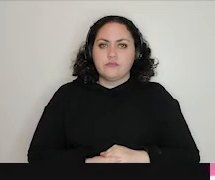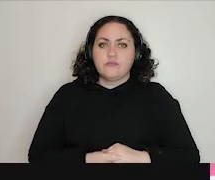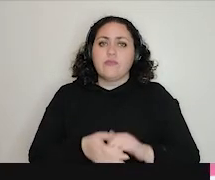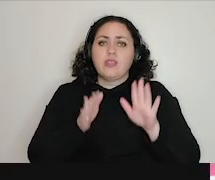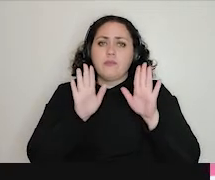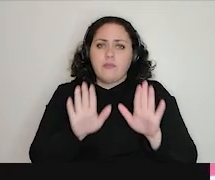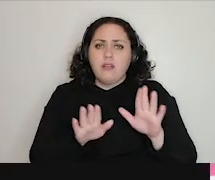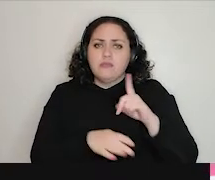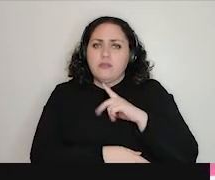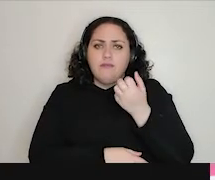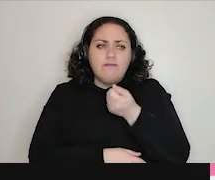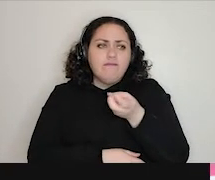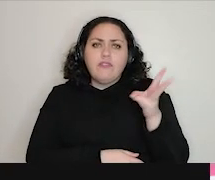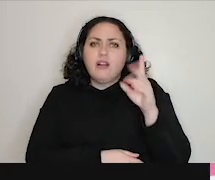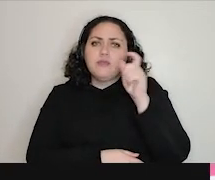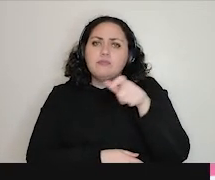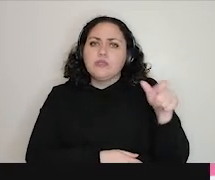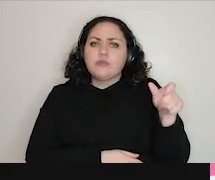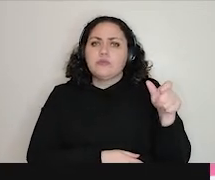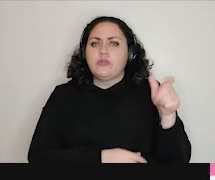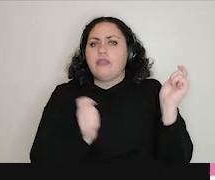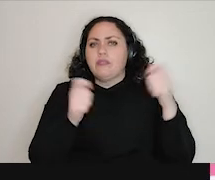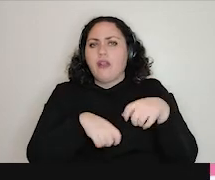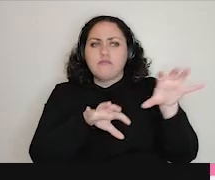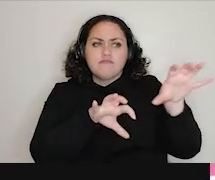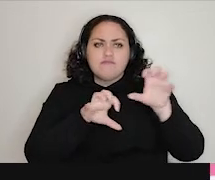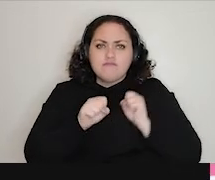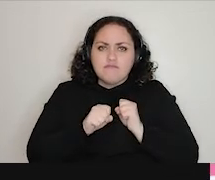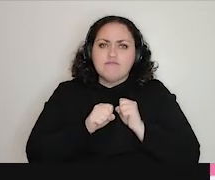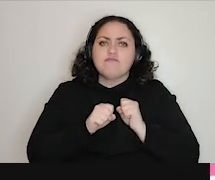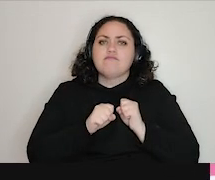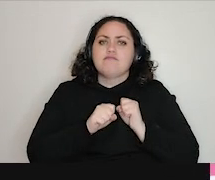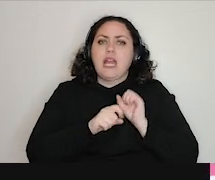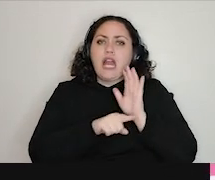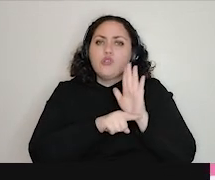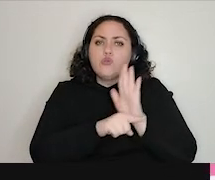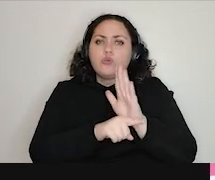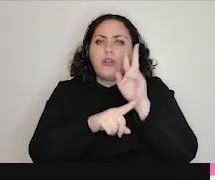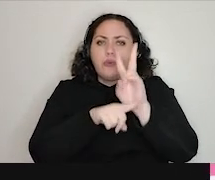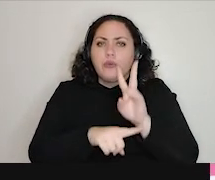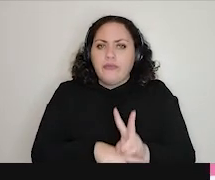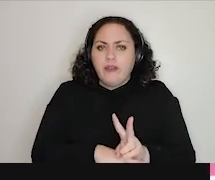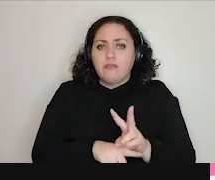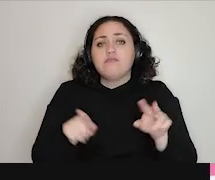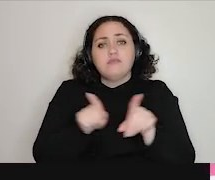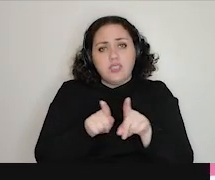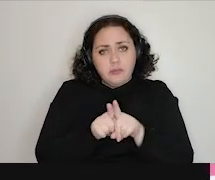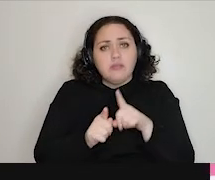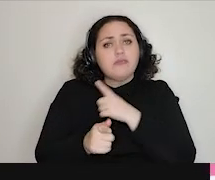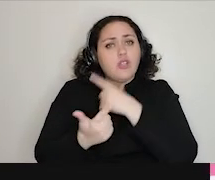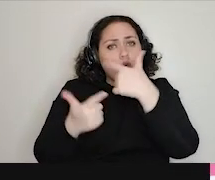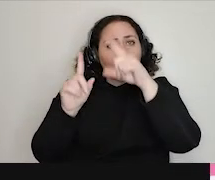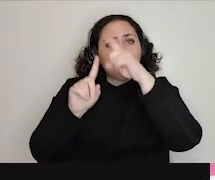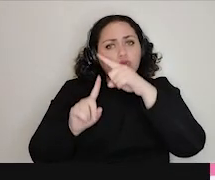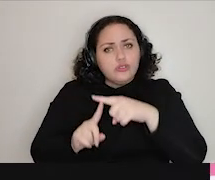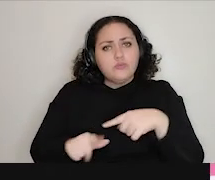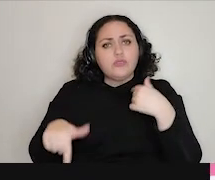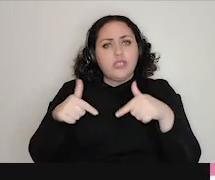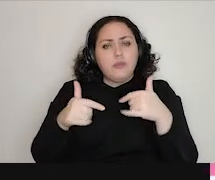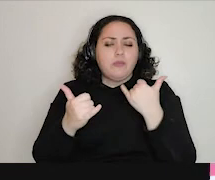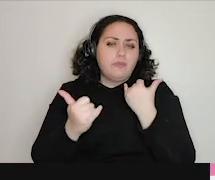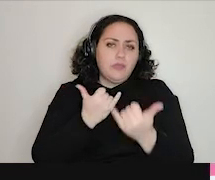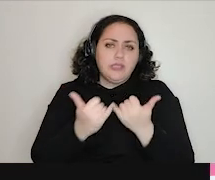Mas a gente tem uma série de atores que a gente pode estar se utilizando para estar potencializando os nossos cuidados, inclusive outros